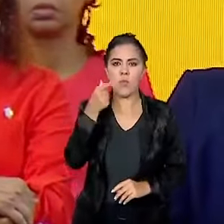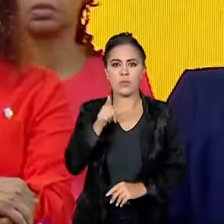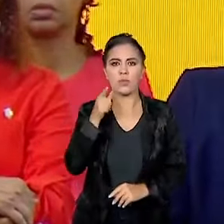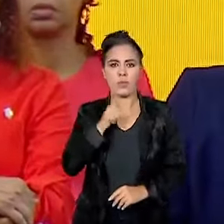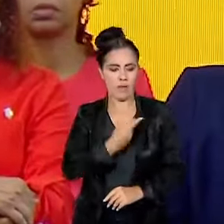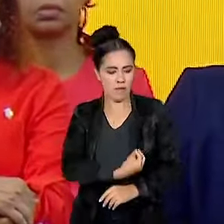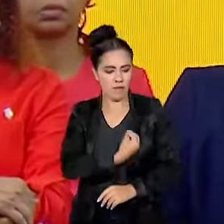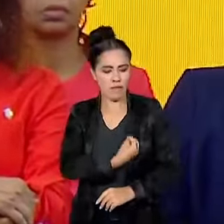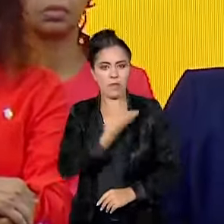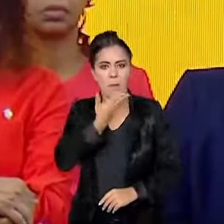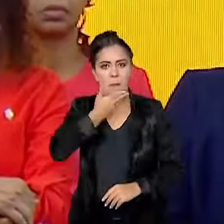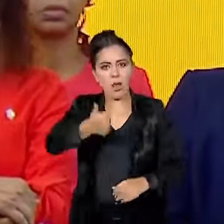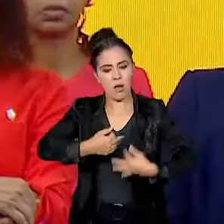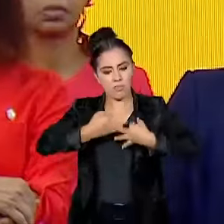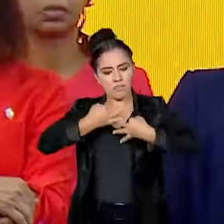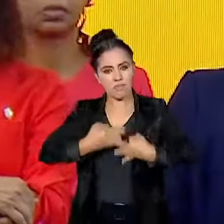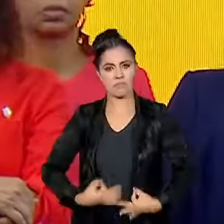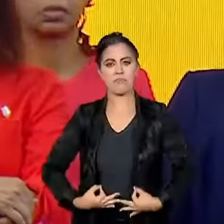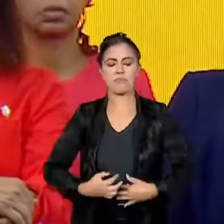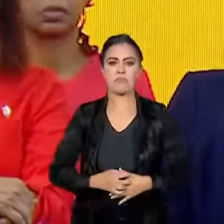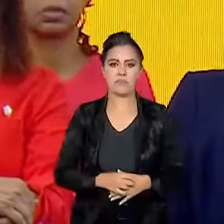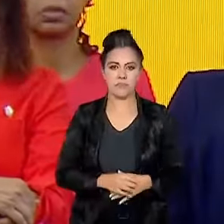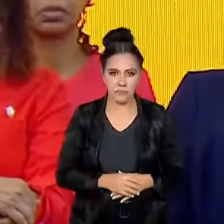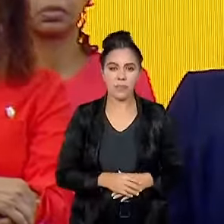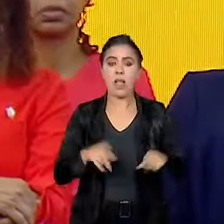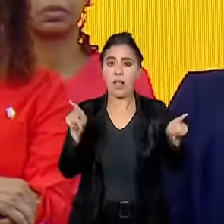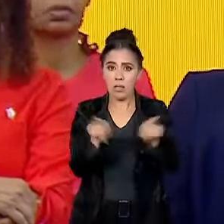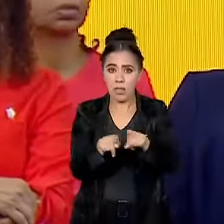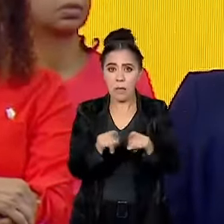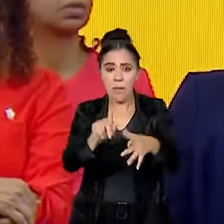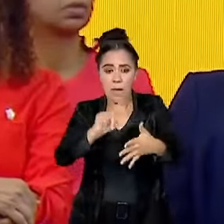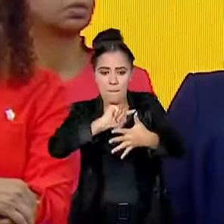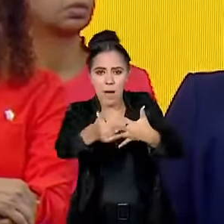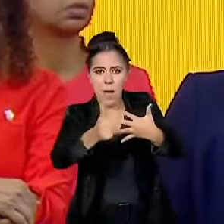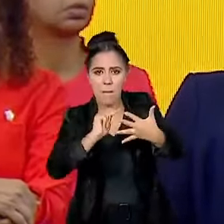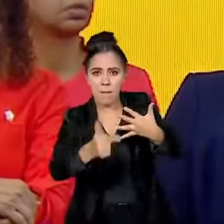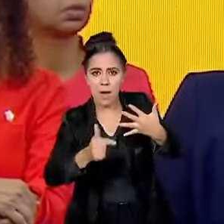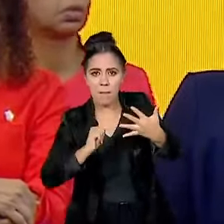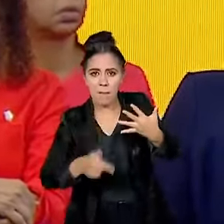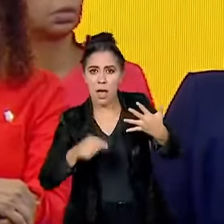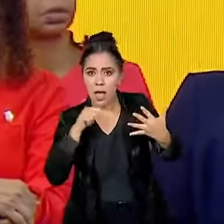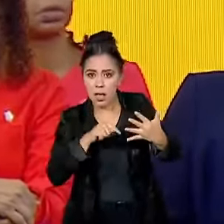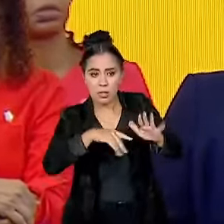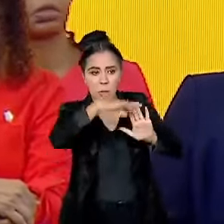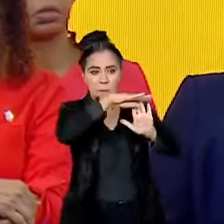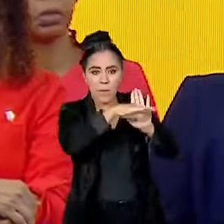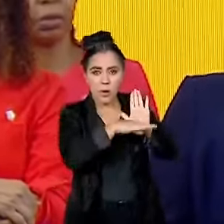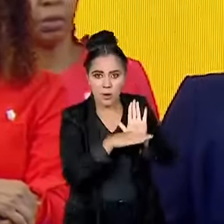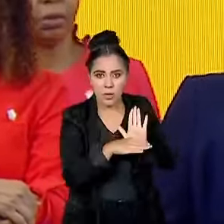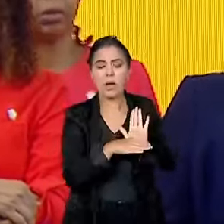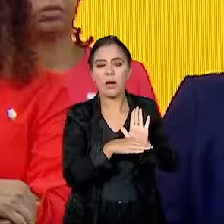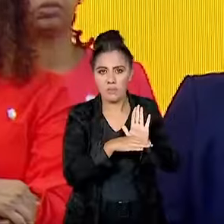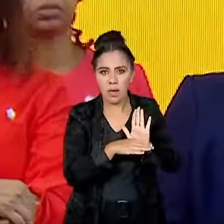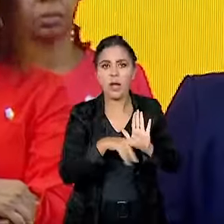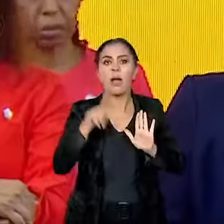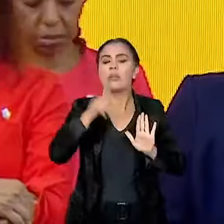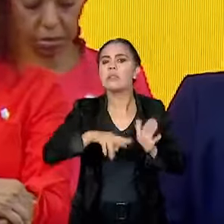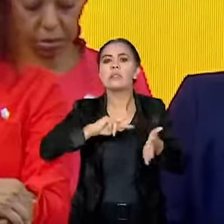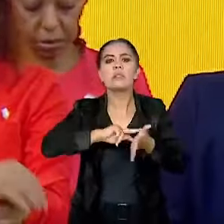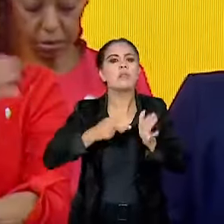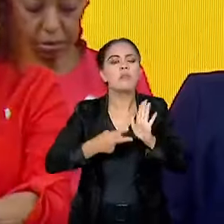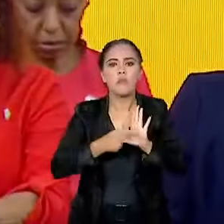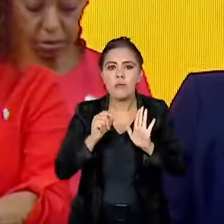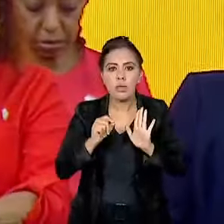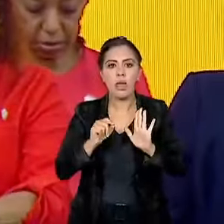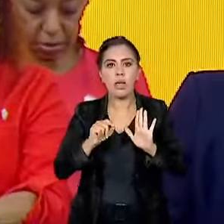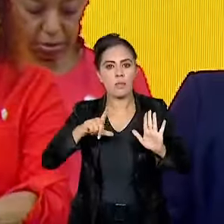melhor com mais dignidade. As ações do Plano Juventude Negra Viva convergem para